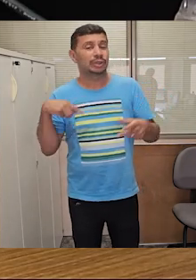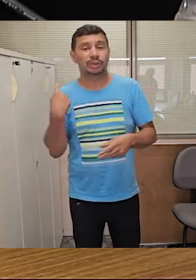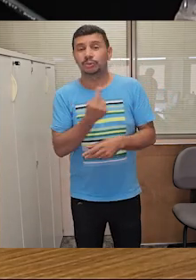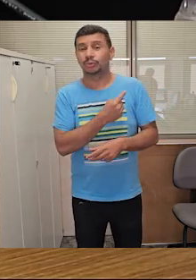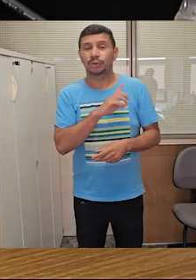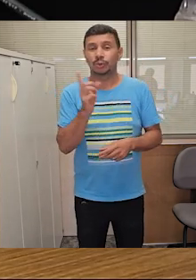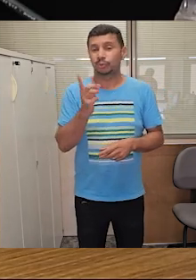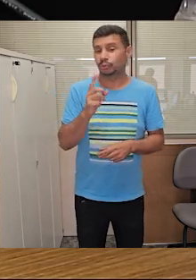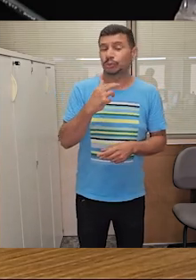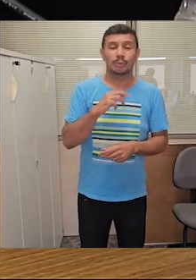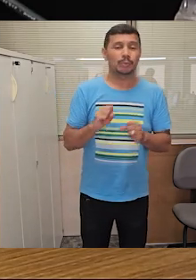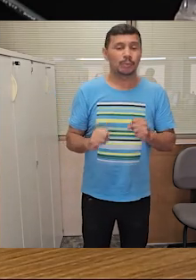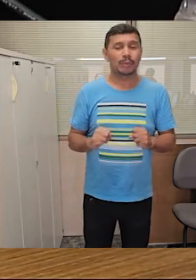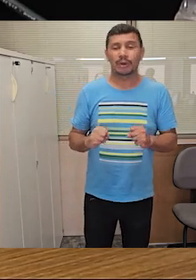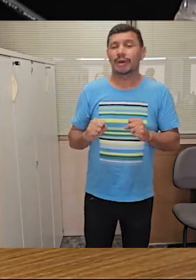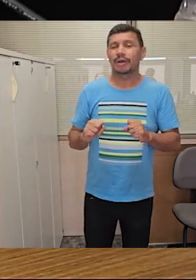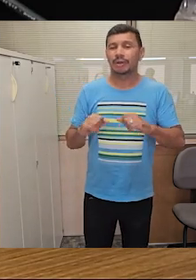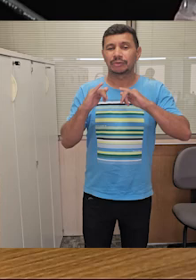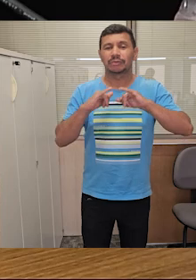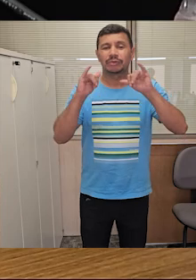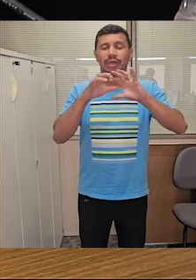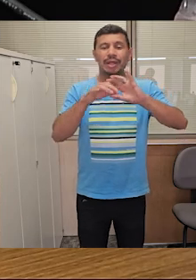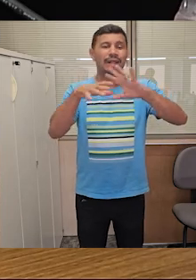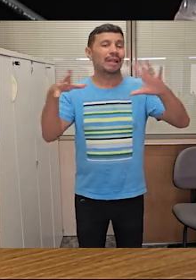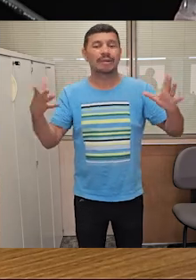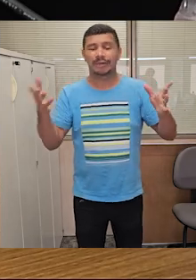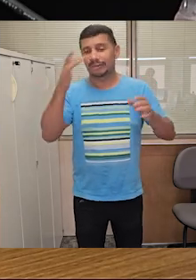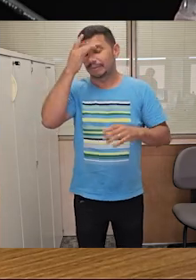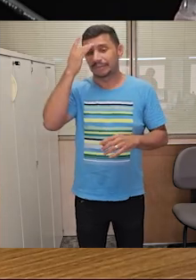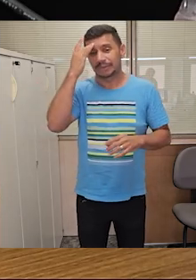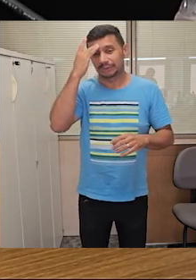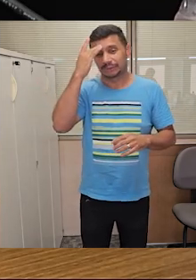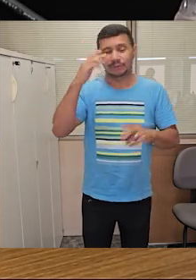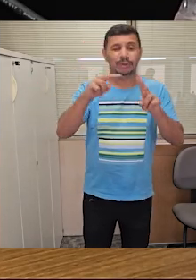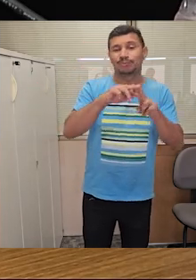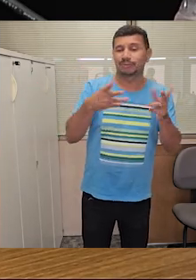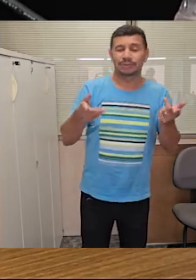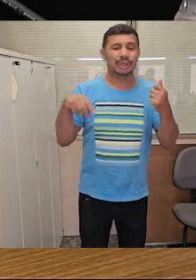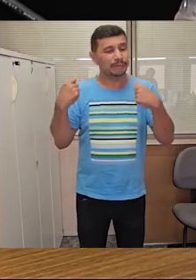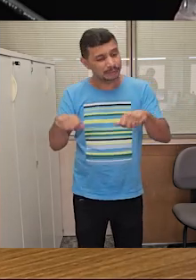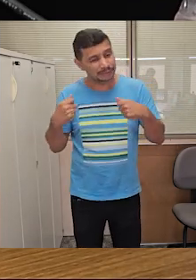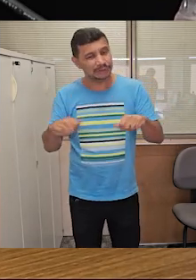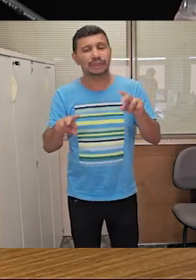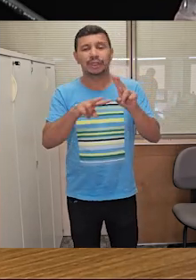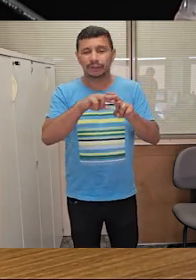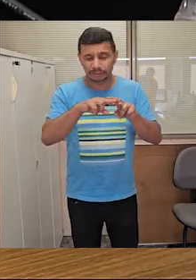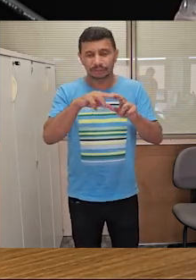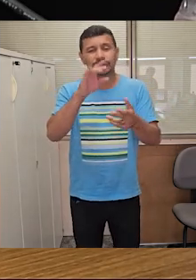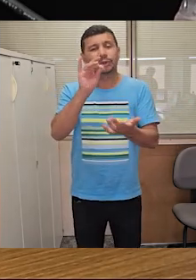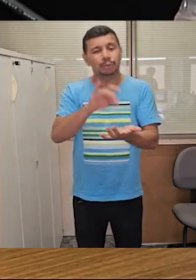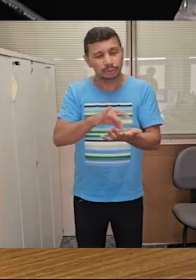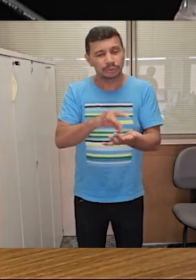podemos anistiar as pessoas que querem destruir a democracia do país. Tem que pagar pelo que fizeram